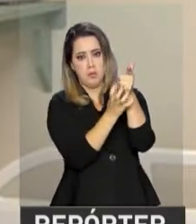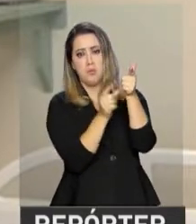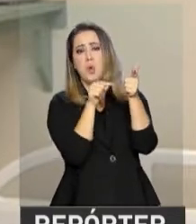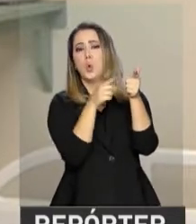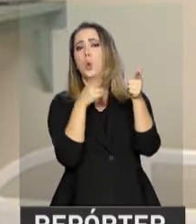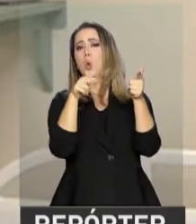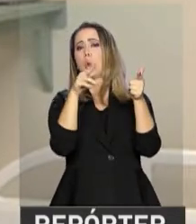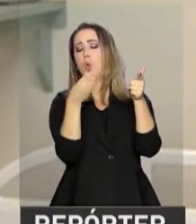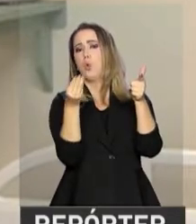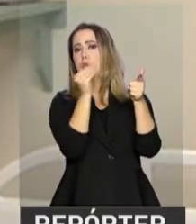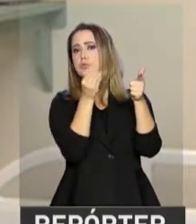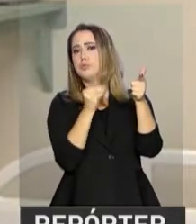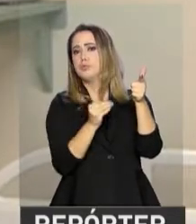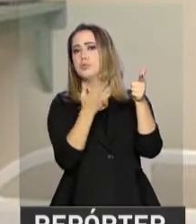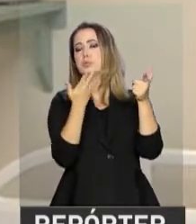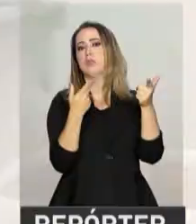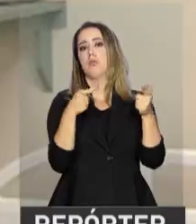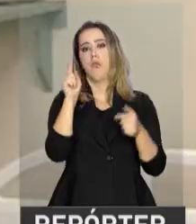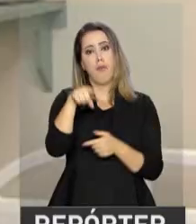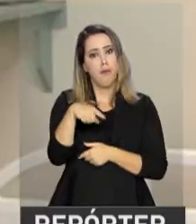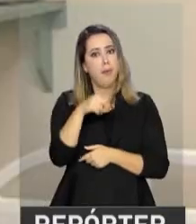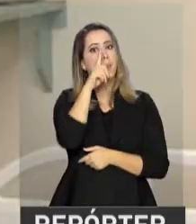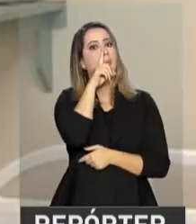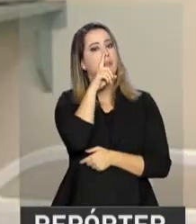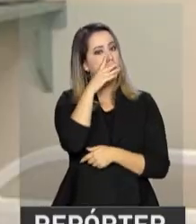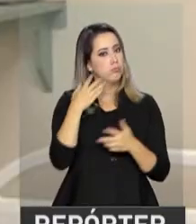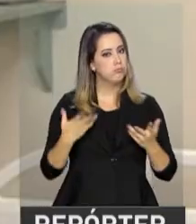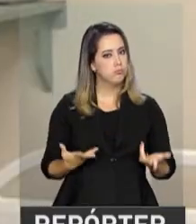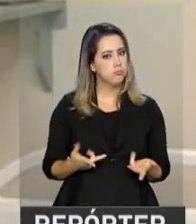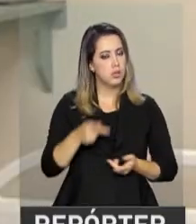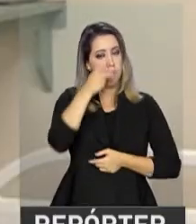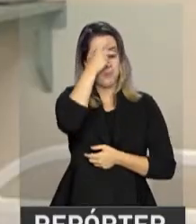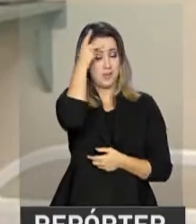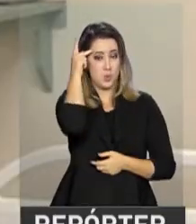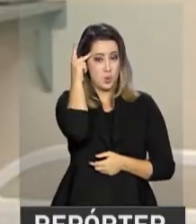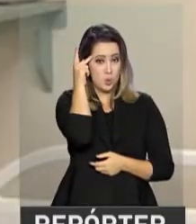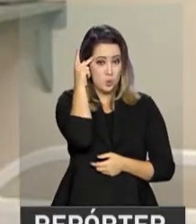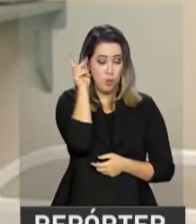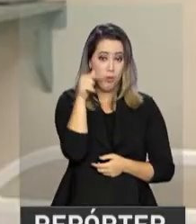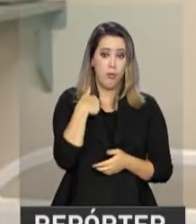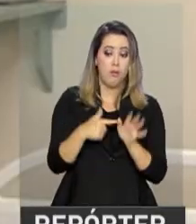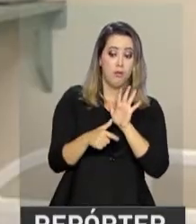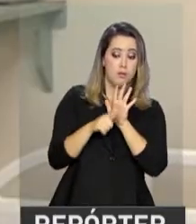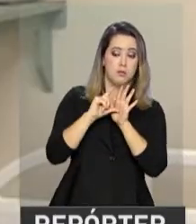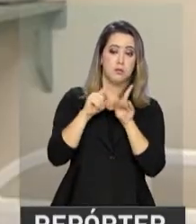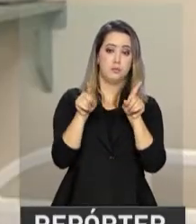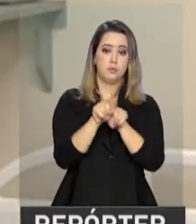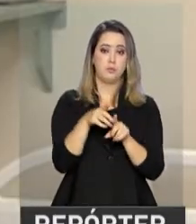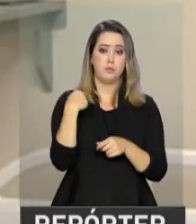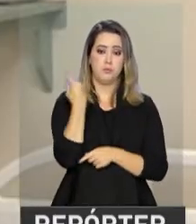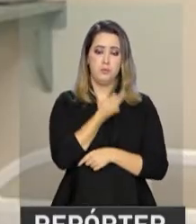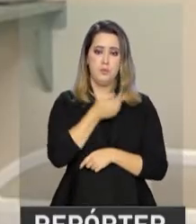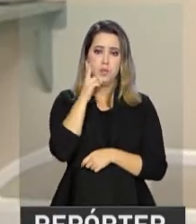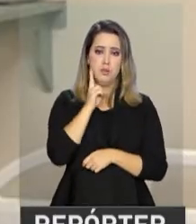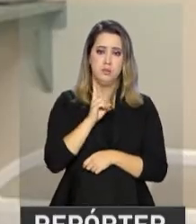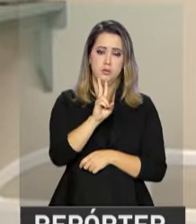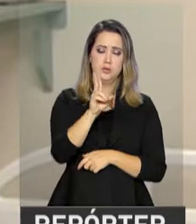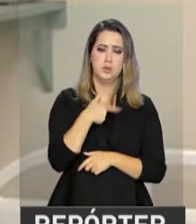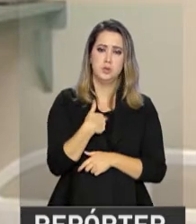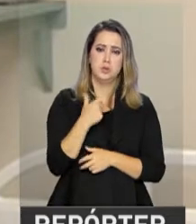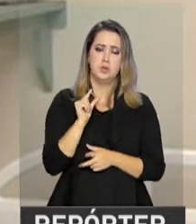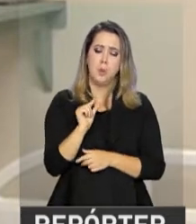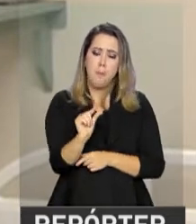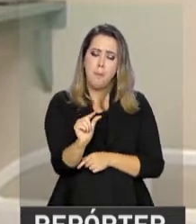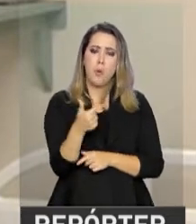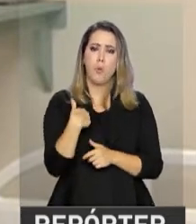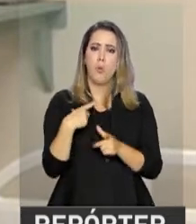diagnóstico a partir dos 50 anos. Isso é grave. Doentes diagnosticados precocemente, e a gente diz precoce quando tem um mínimo de lesão,